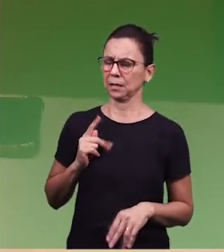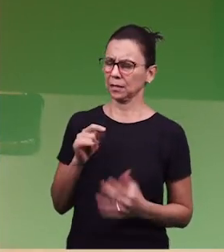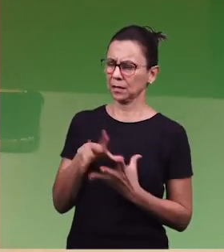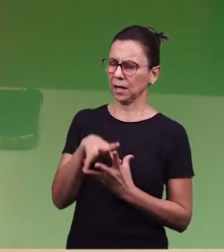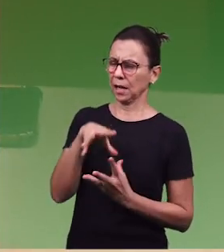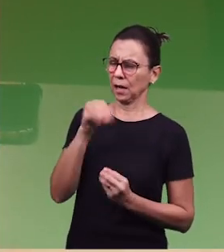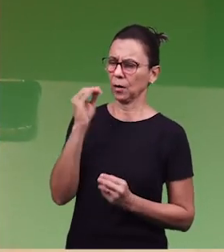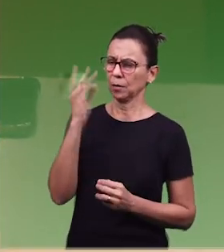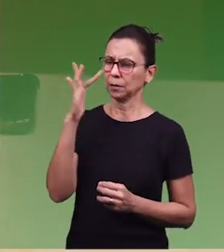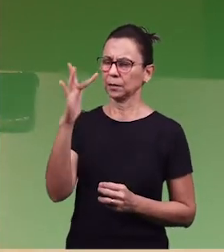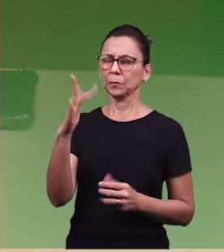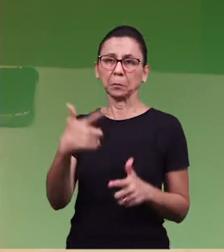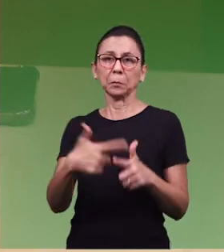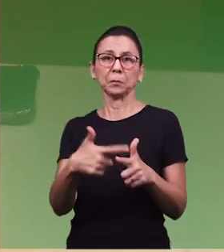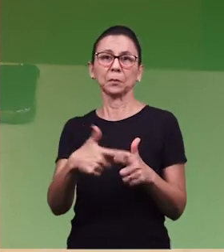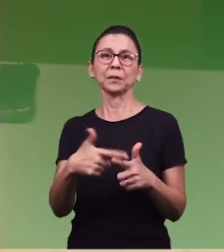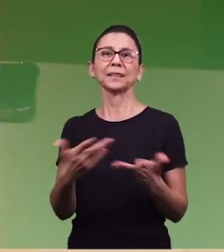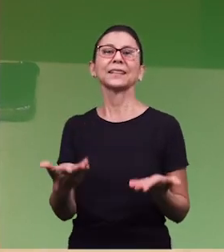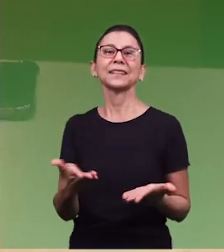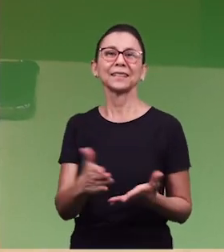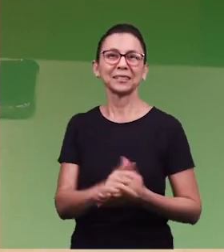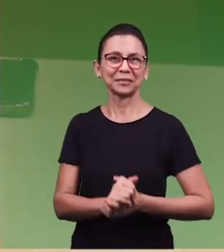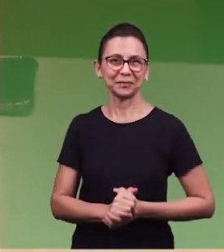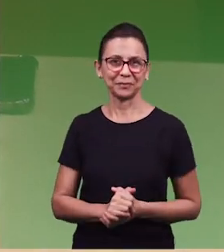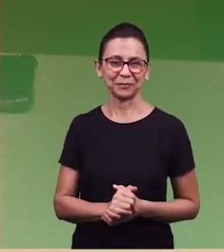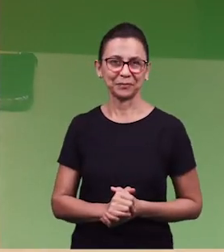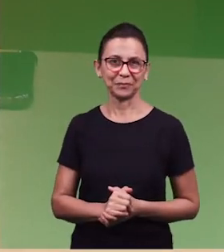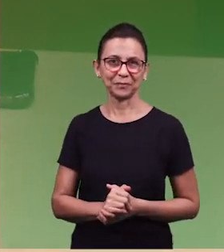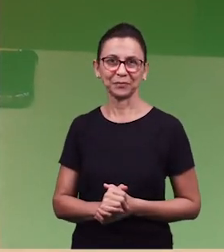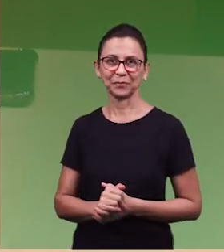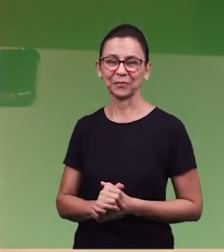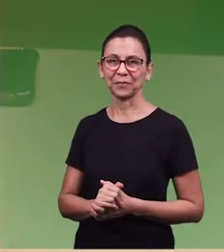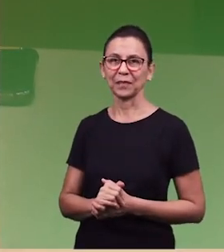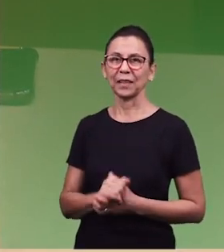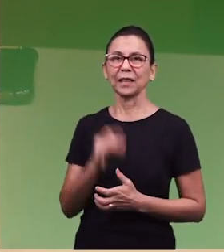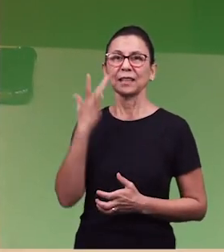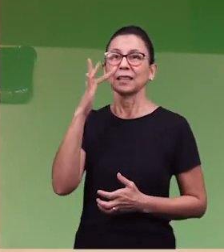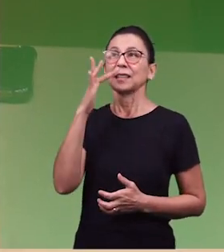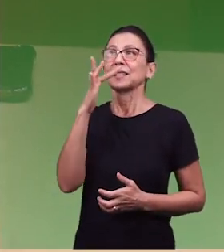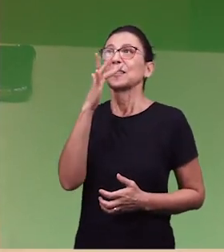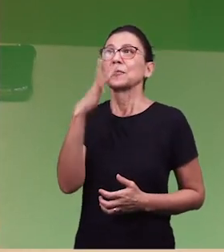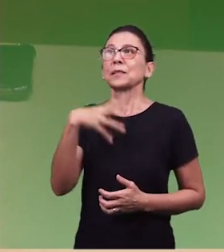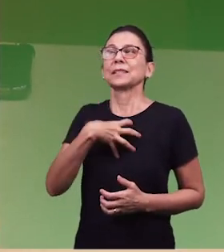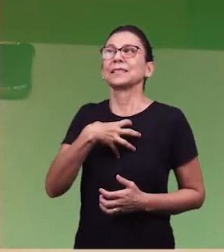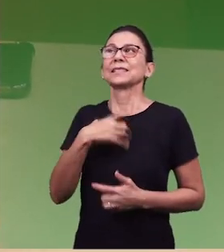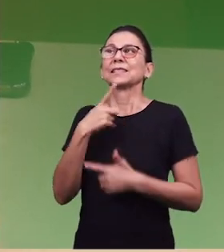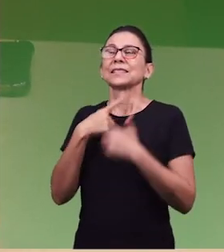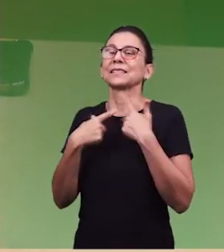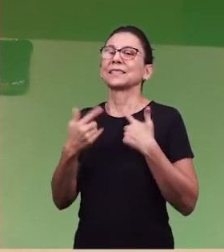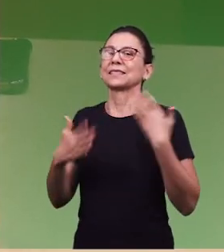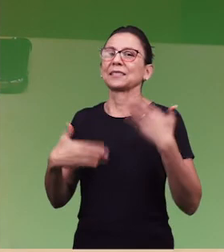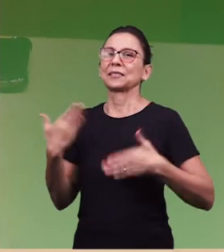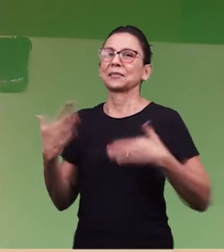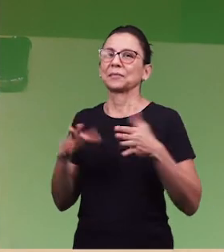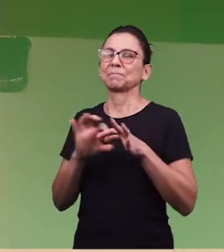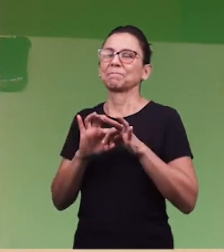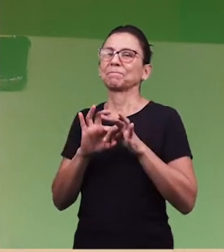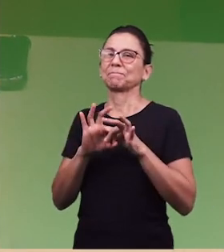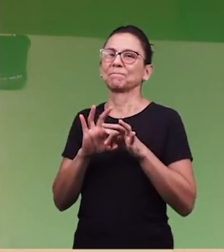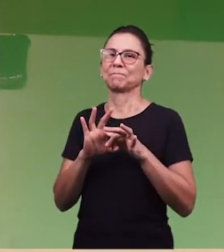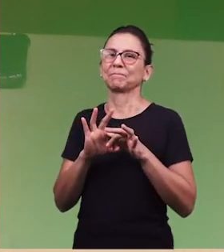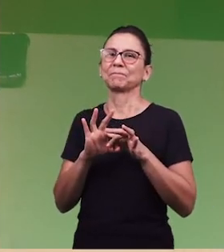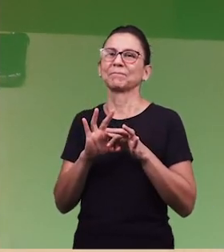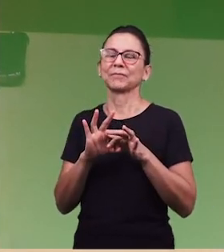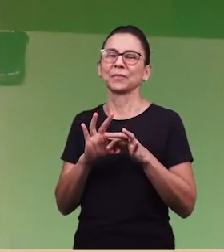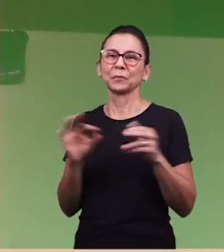é o que nos leva a sentir o desejo, a alegria de estarmos juntos, de estarmos em comunhão. É isso que é o temor do Senhor. Esse é